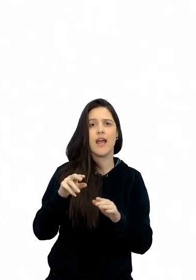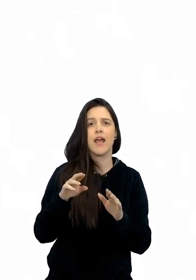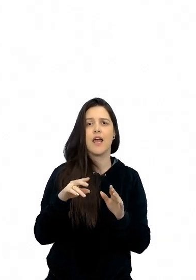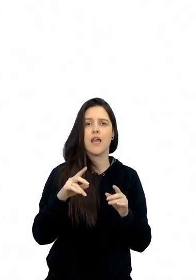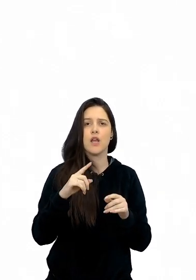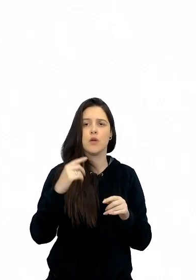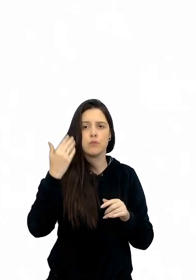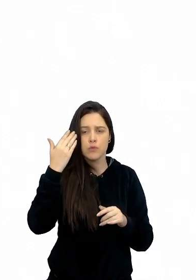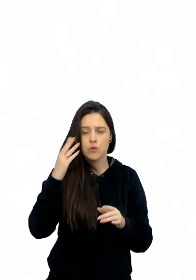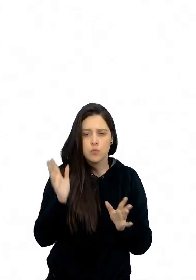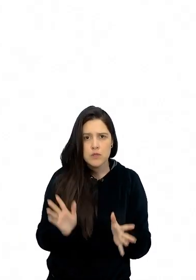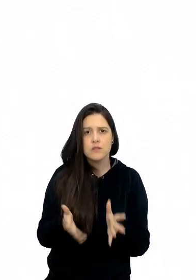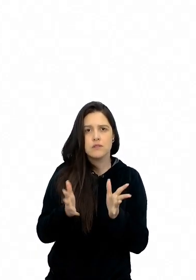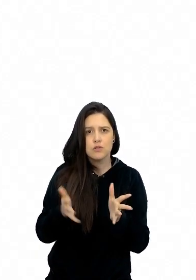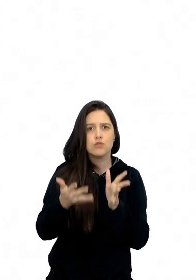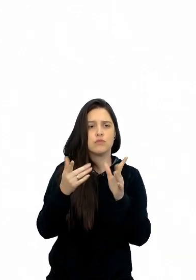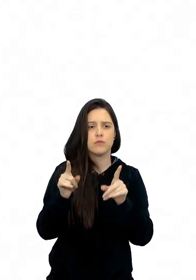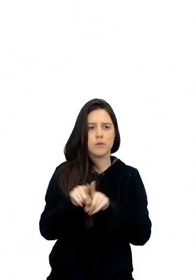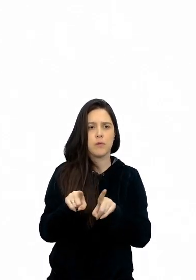o entendimento.